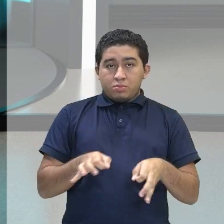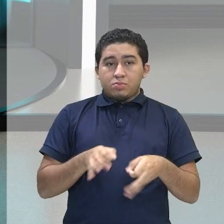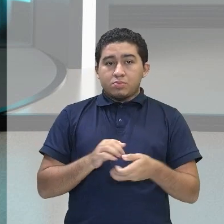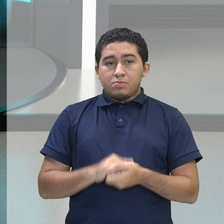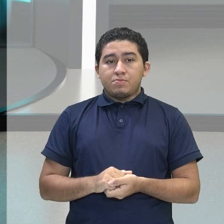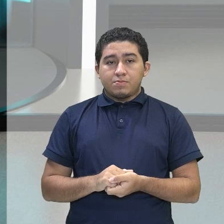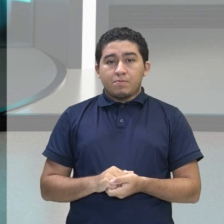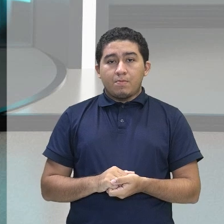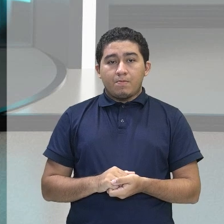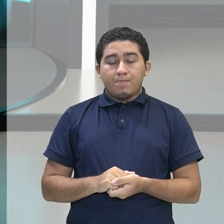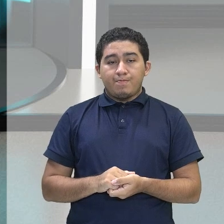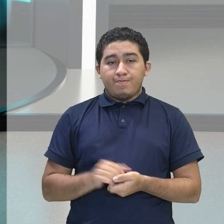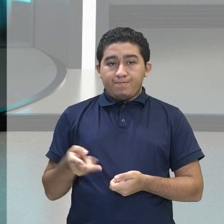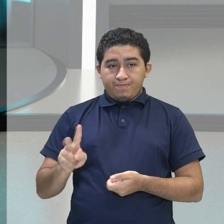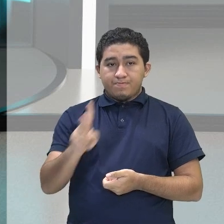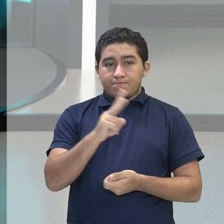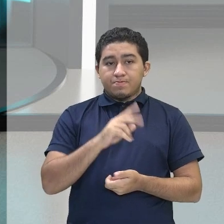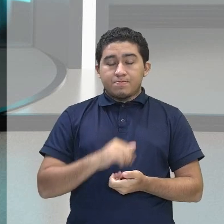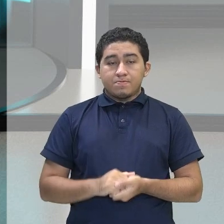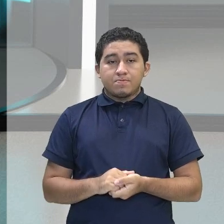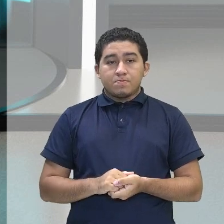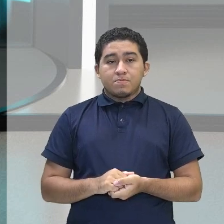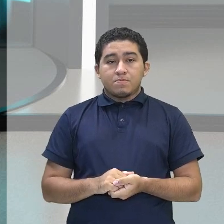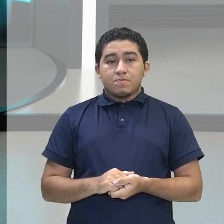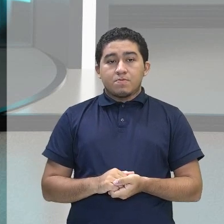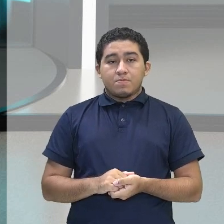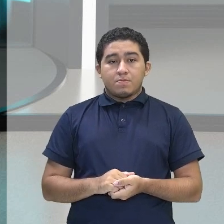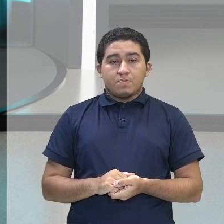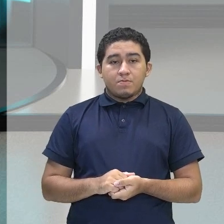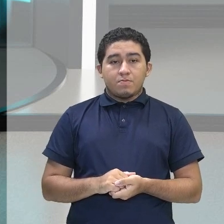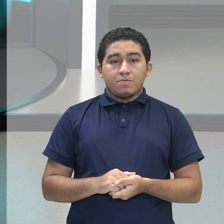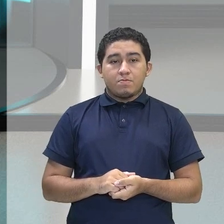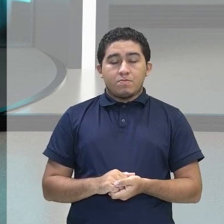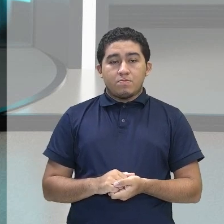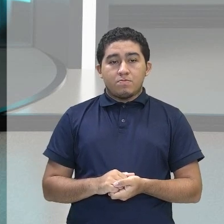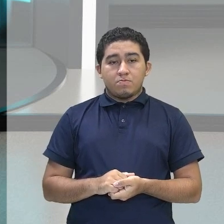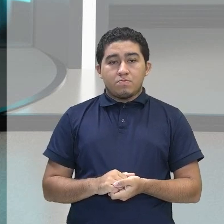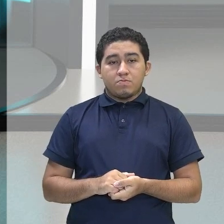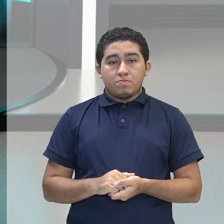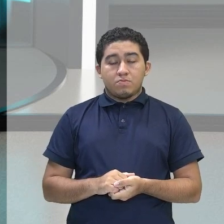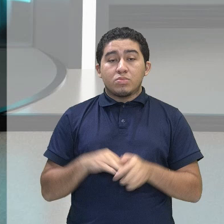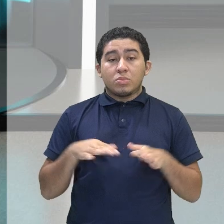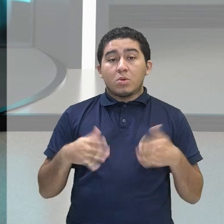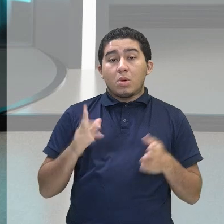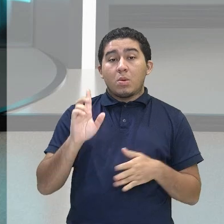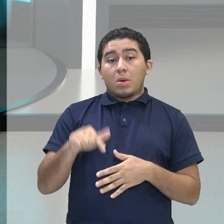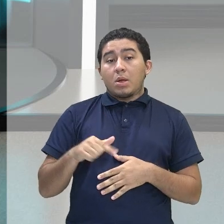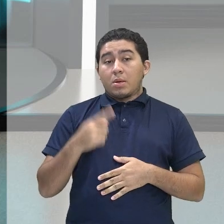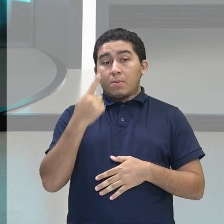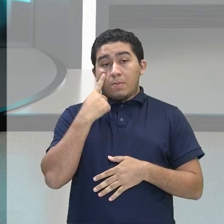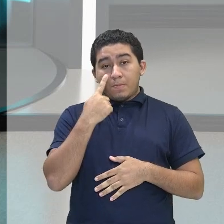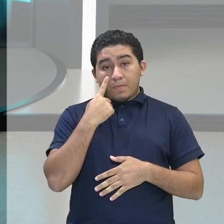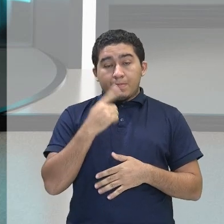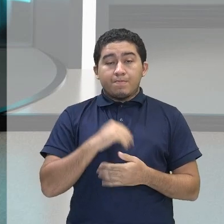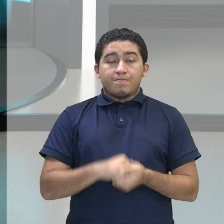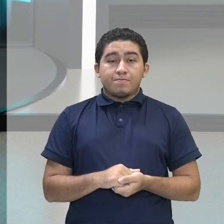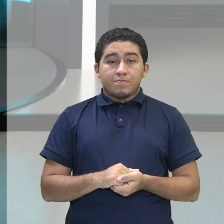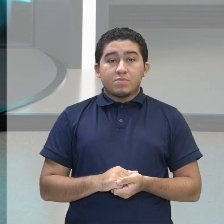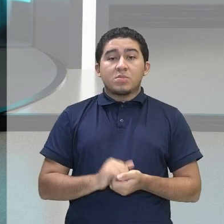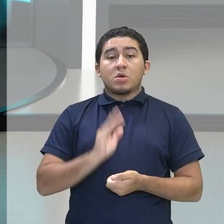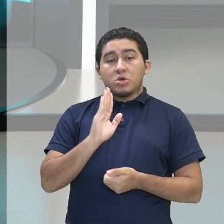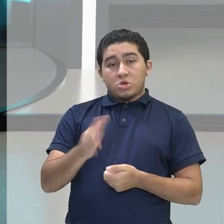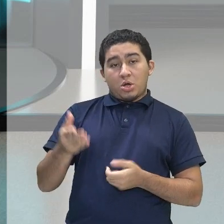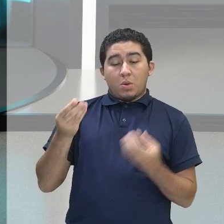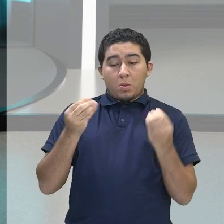caminho certo. Continuando, então. Computer Science Careers. Quais são aqui, né? Eu marquei todas elas, por